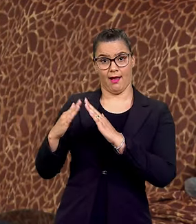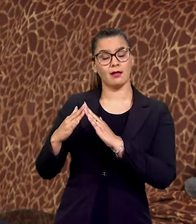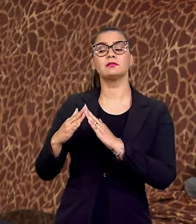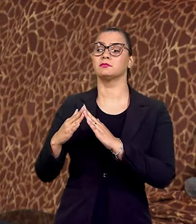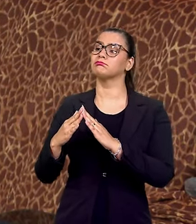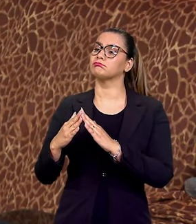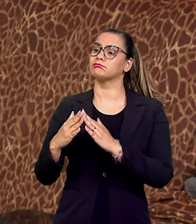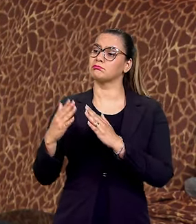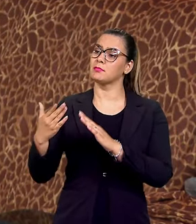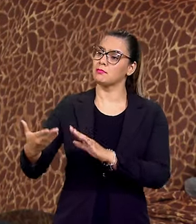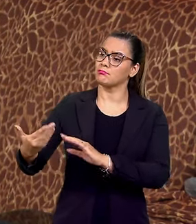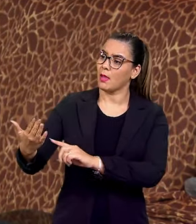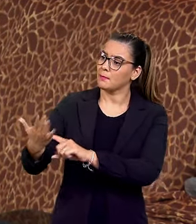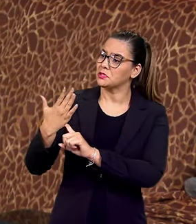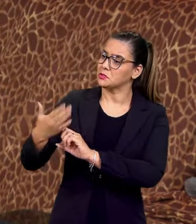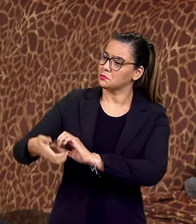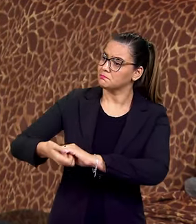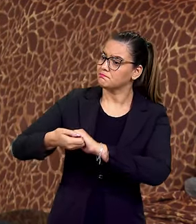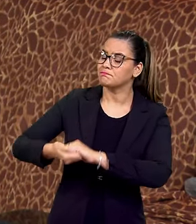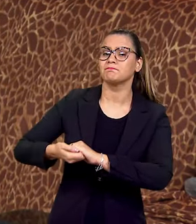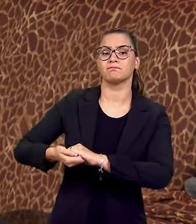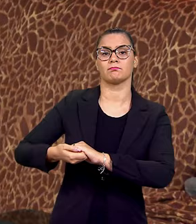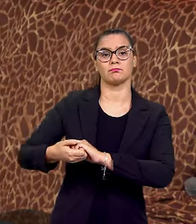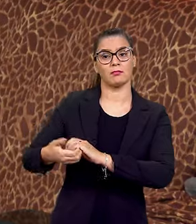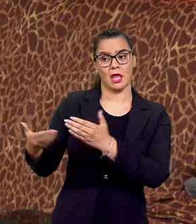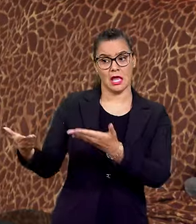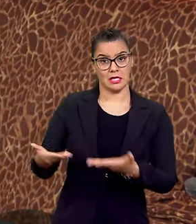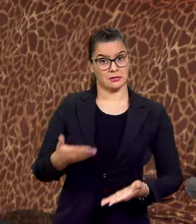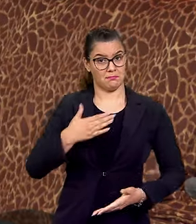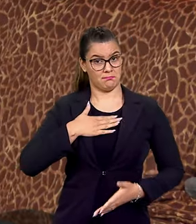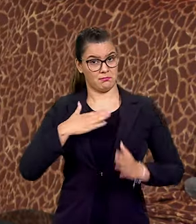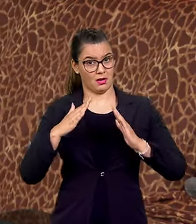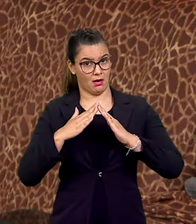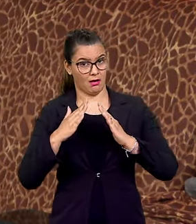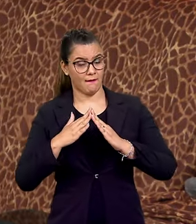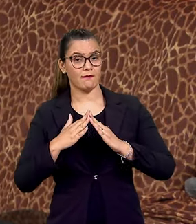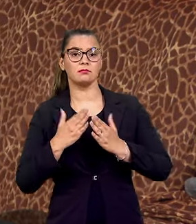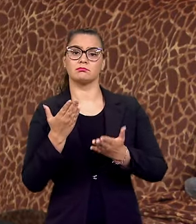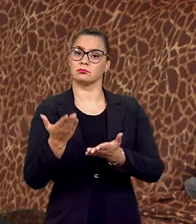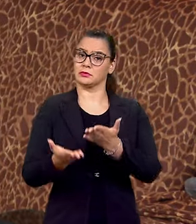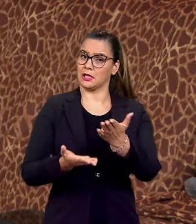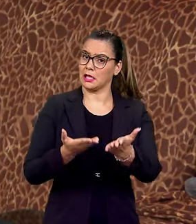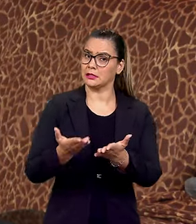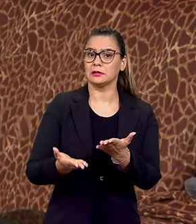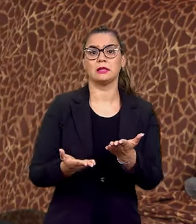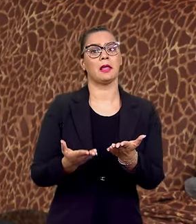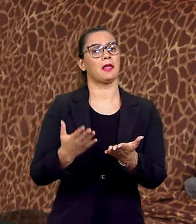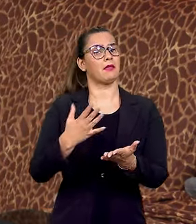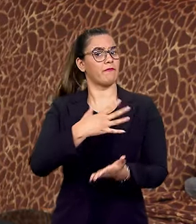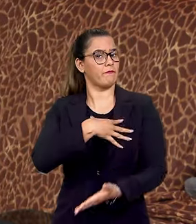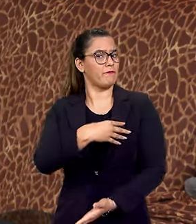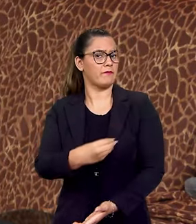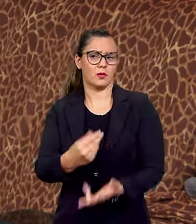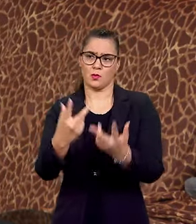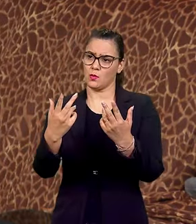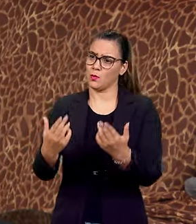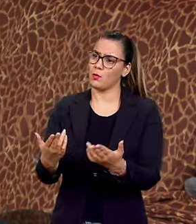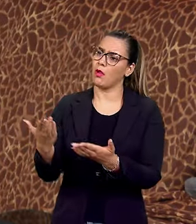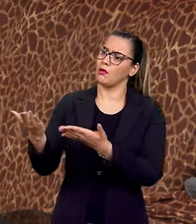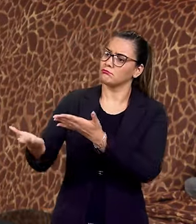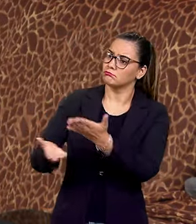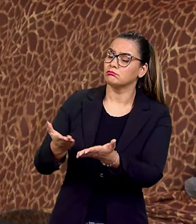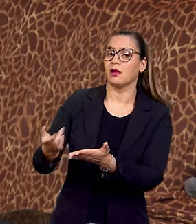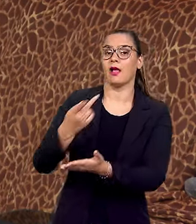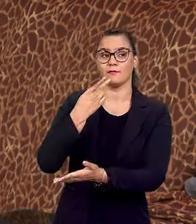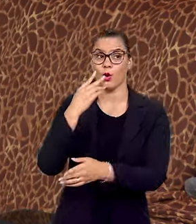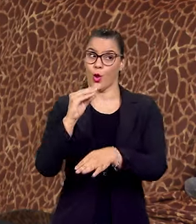casa, apresentou ele. Eu recebi ele na minha casa, tratei ele até como fosse meu próprio filho